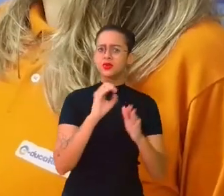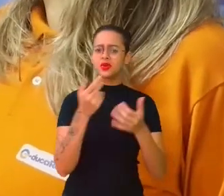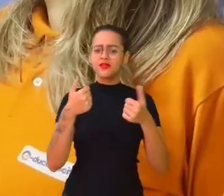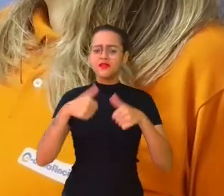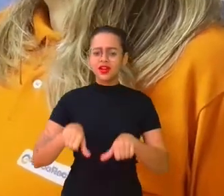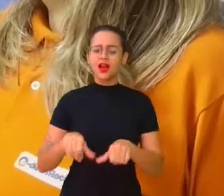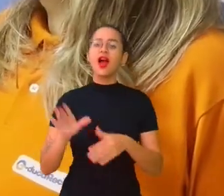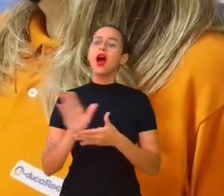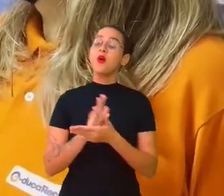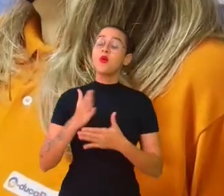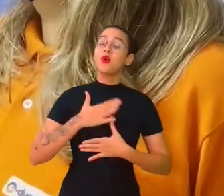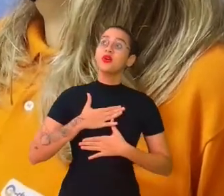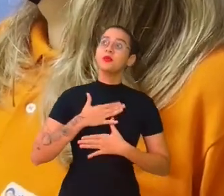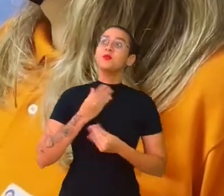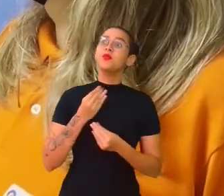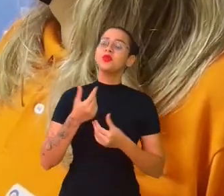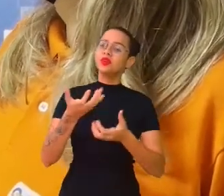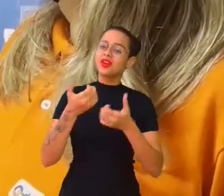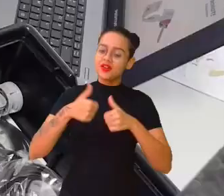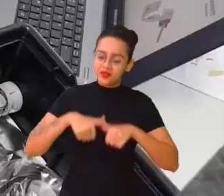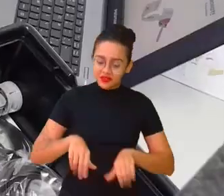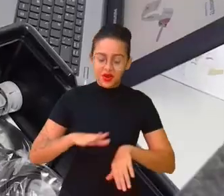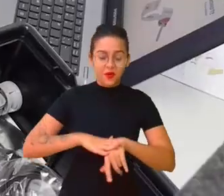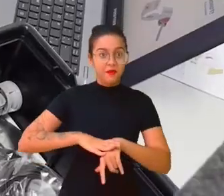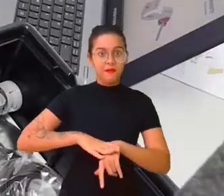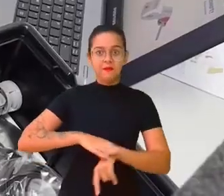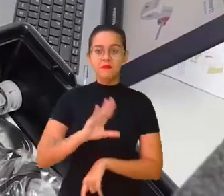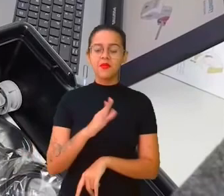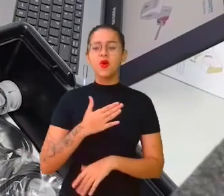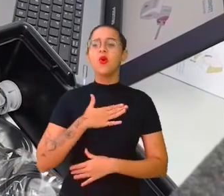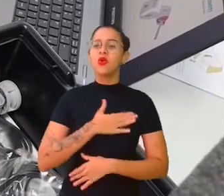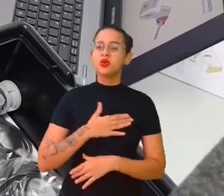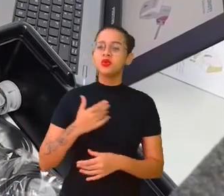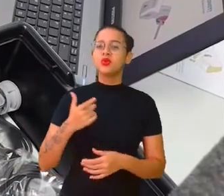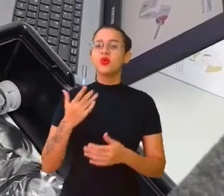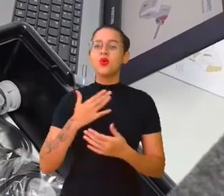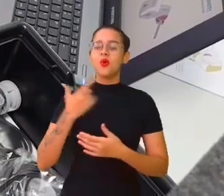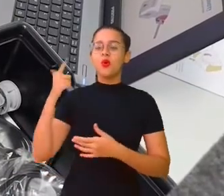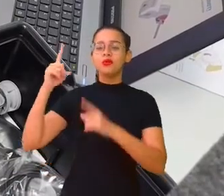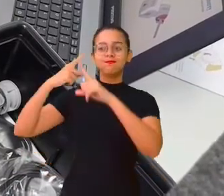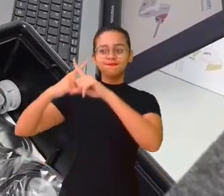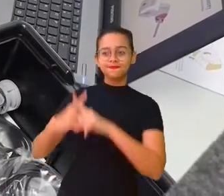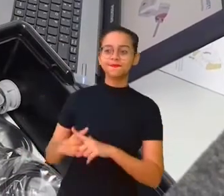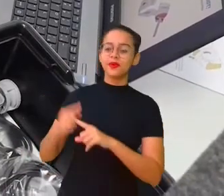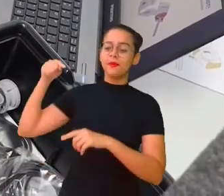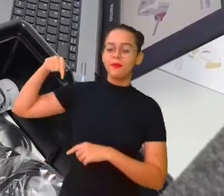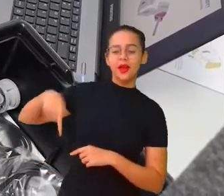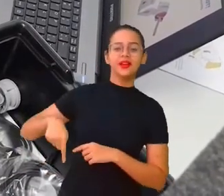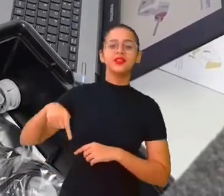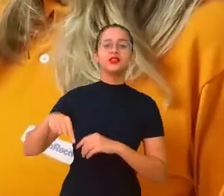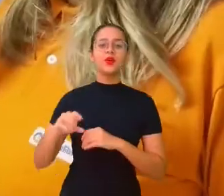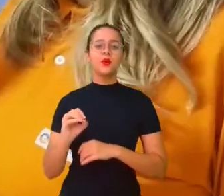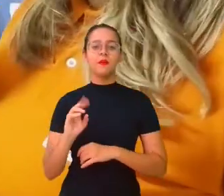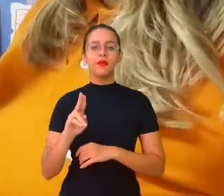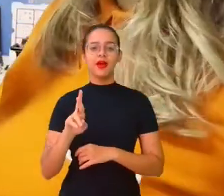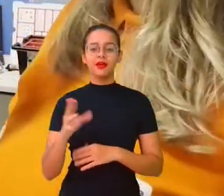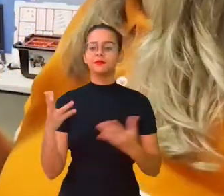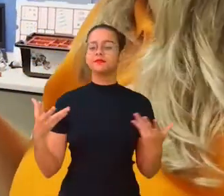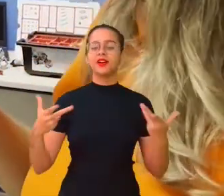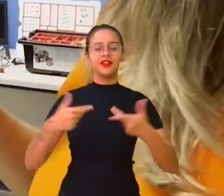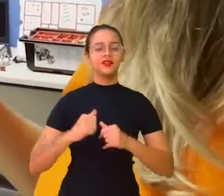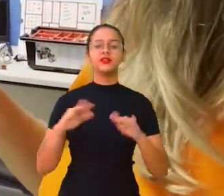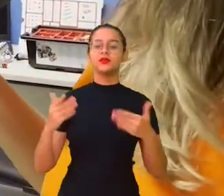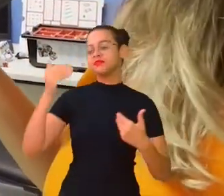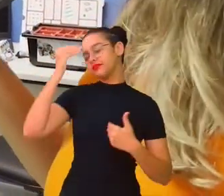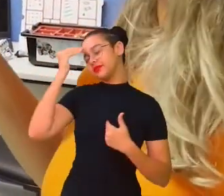pouquinho? Alguns gostam muito, que querem ficar o máximo que podem, outros gostam da competição, que é a parte que está lá embaixo, na UBR. Ai, que maravilha! Então,